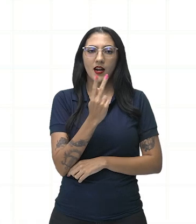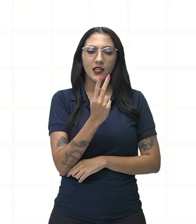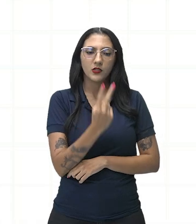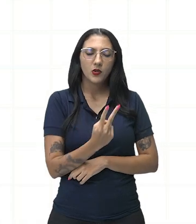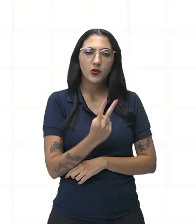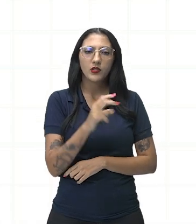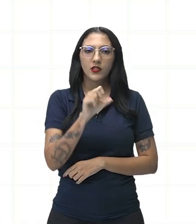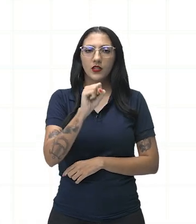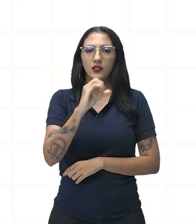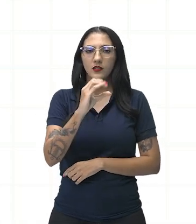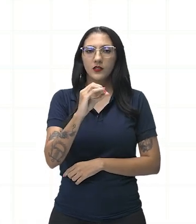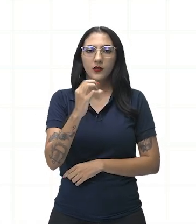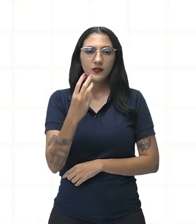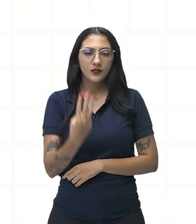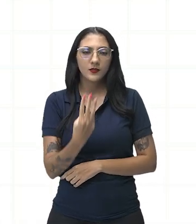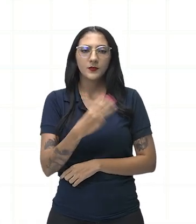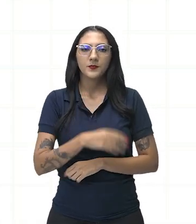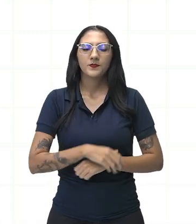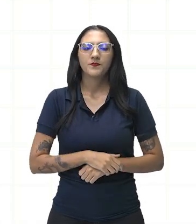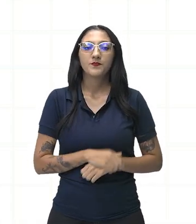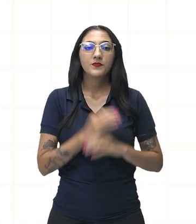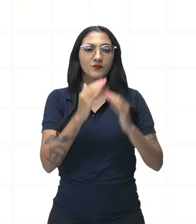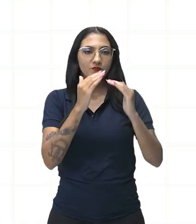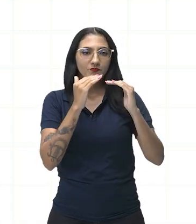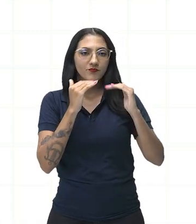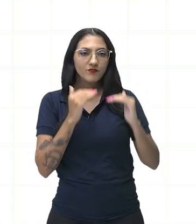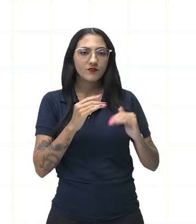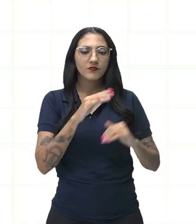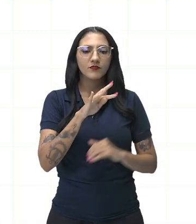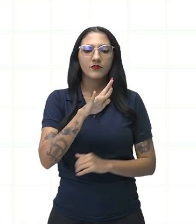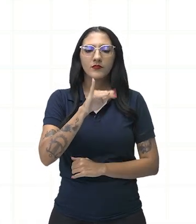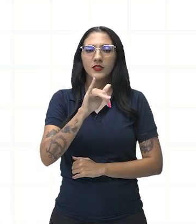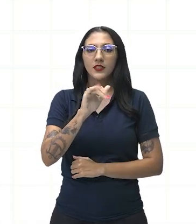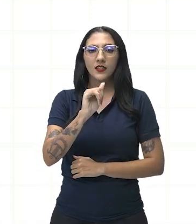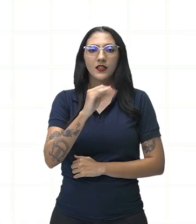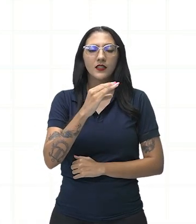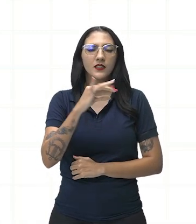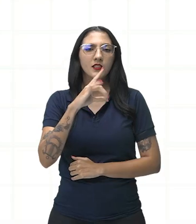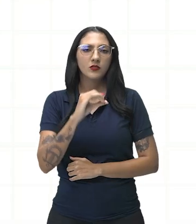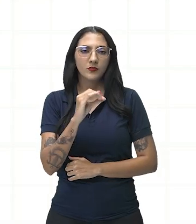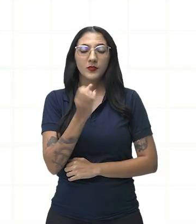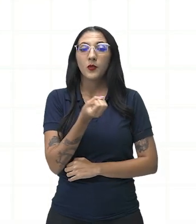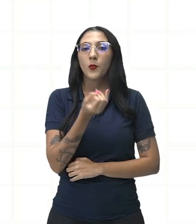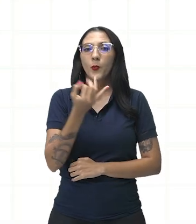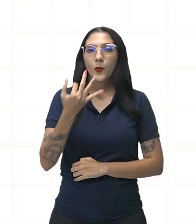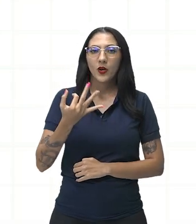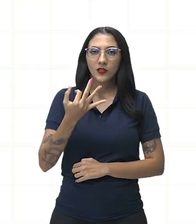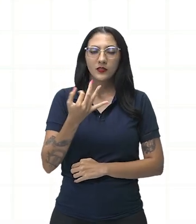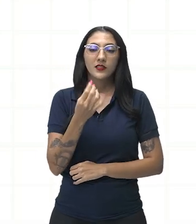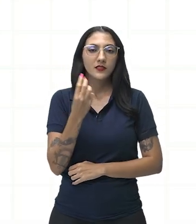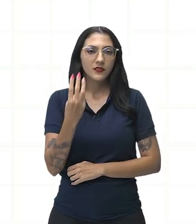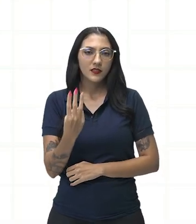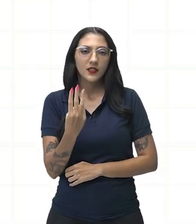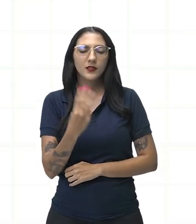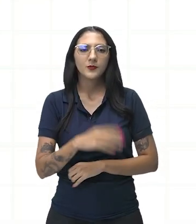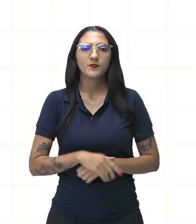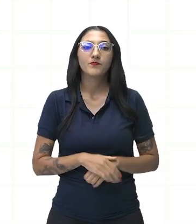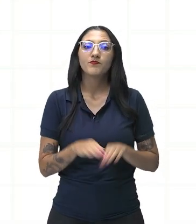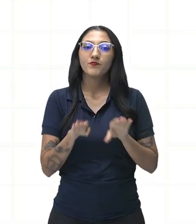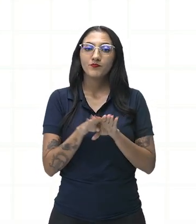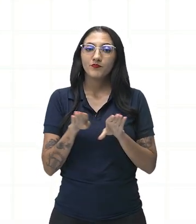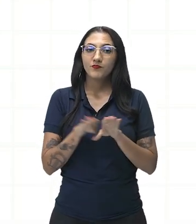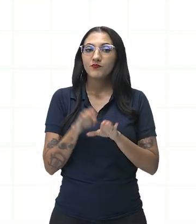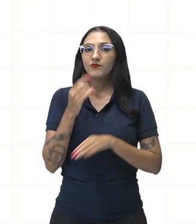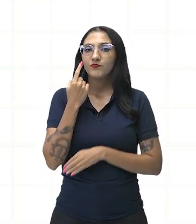2OH2SO3, 2 hidrogênios. O triácido, por sua vez, vai possuir quantos? 3 hidrogênios, identificados em